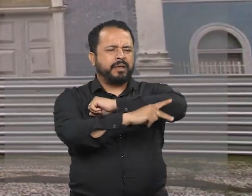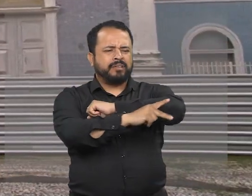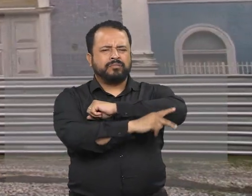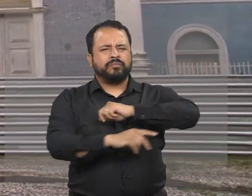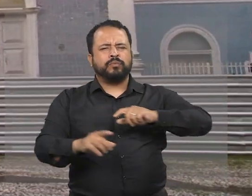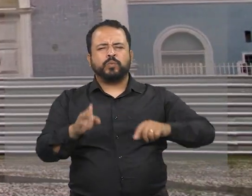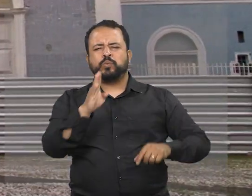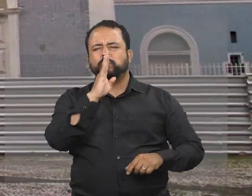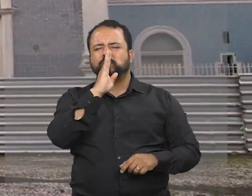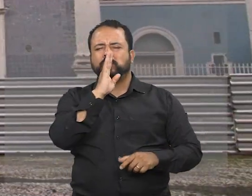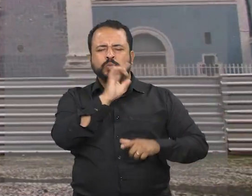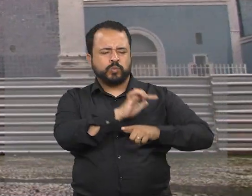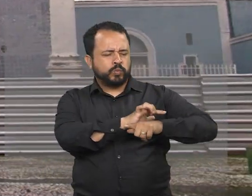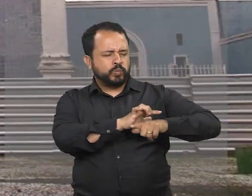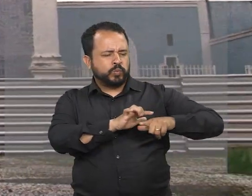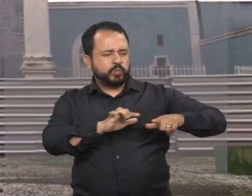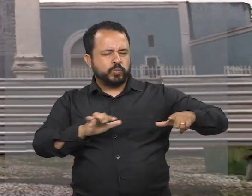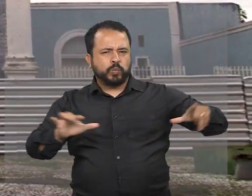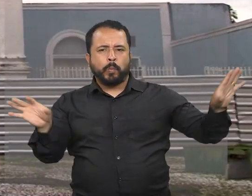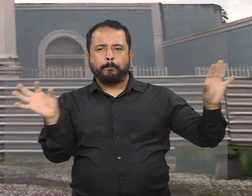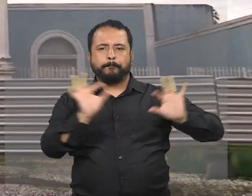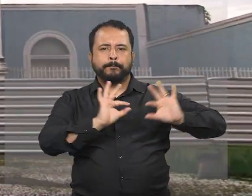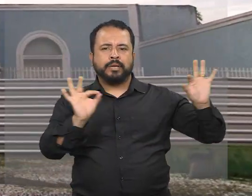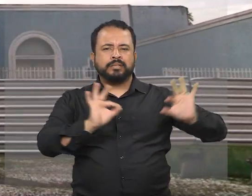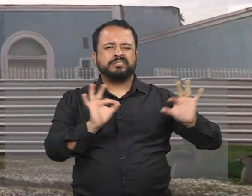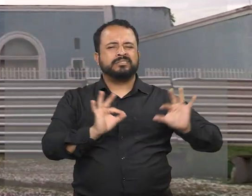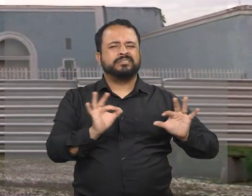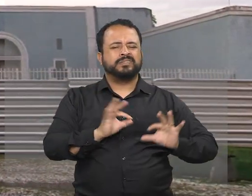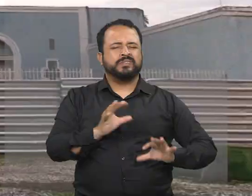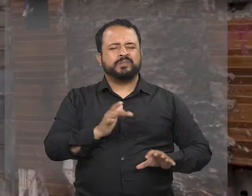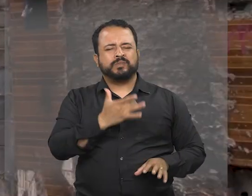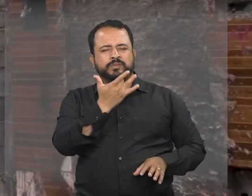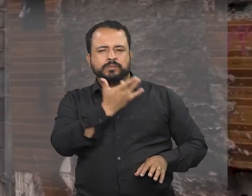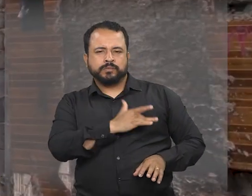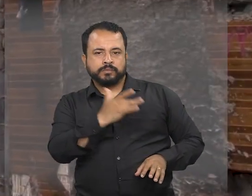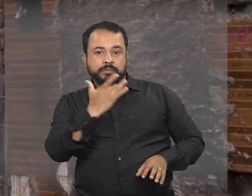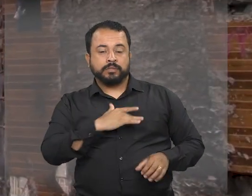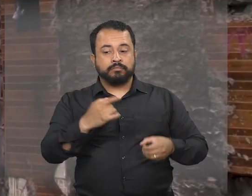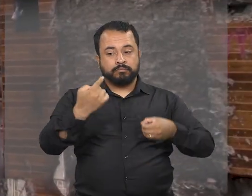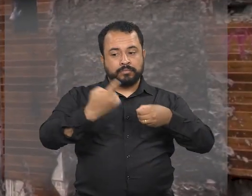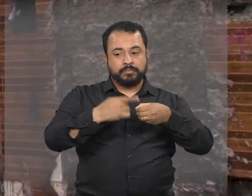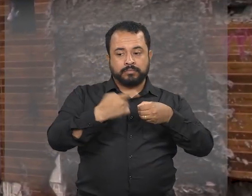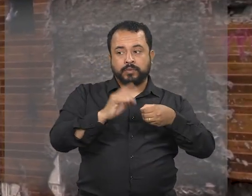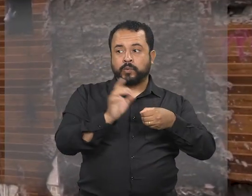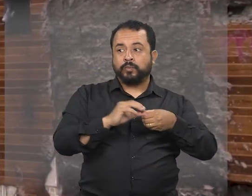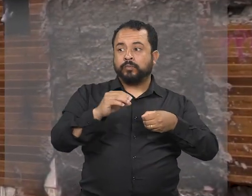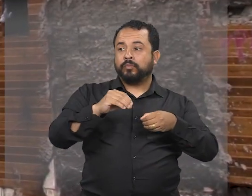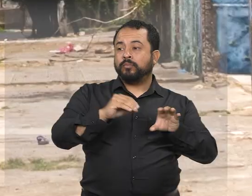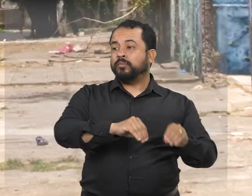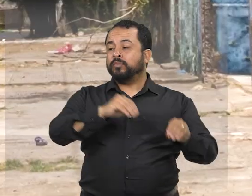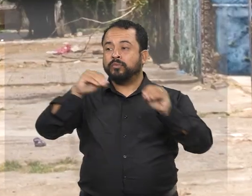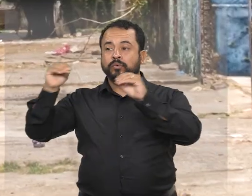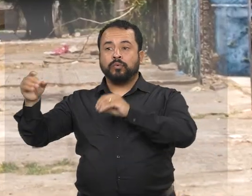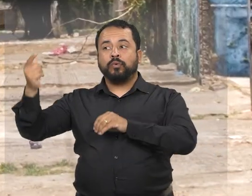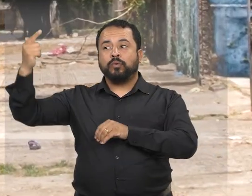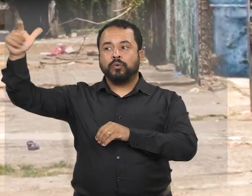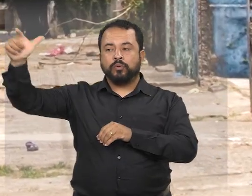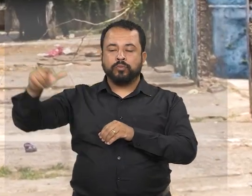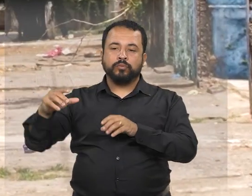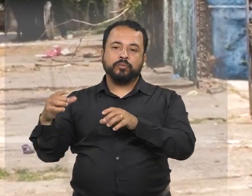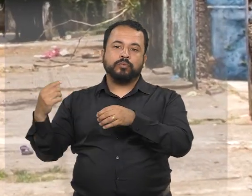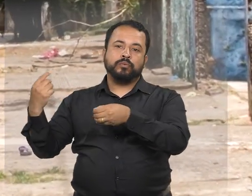vazia e a música deu lugar a um silêncio doloroso. A maioria se mudou para bairros distantes e até para cidades